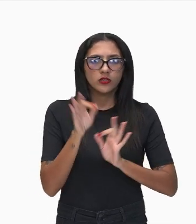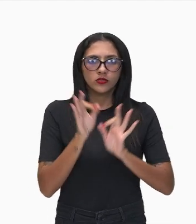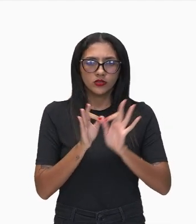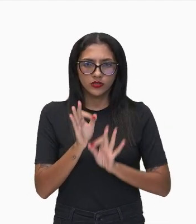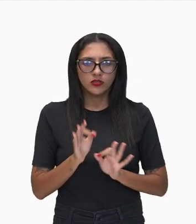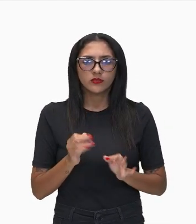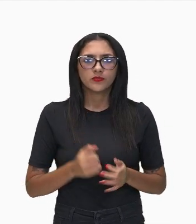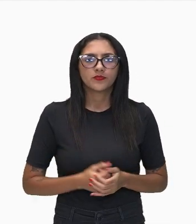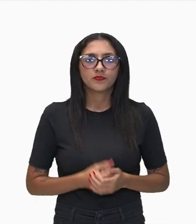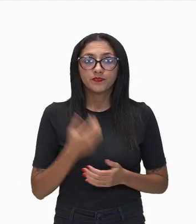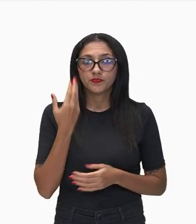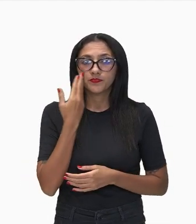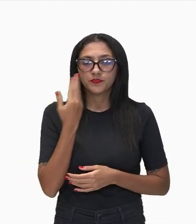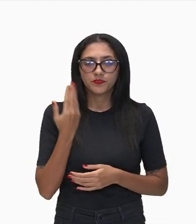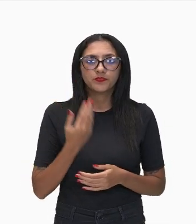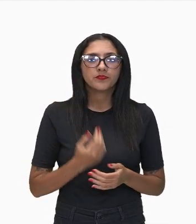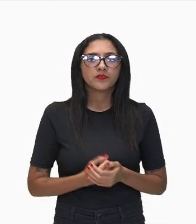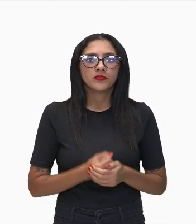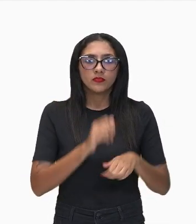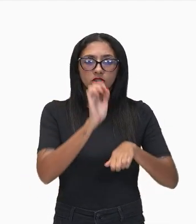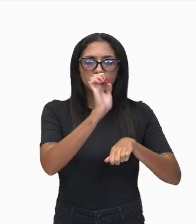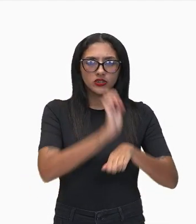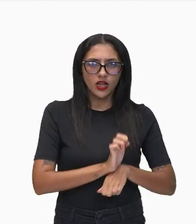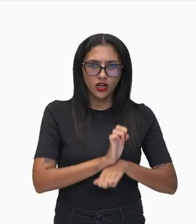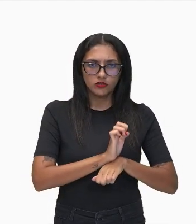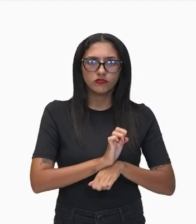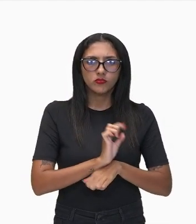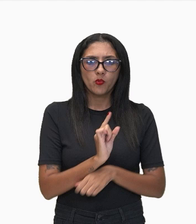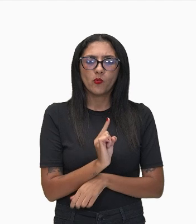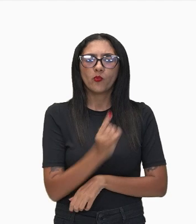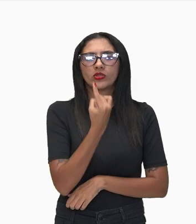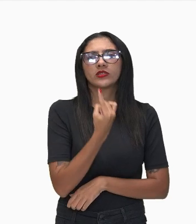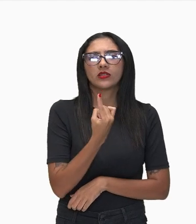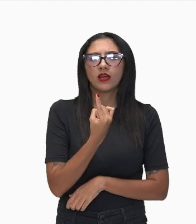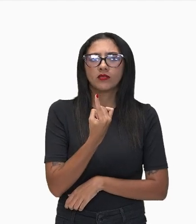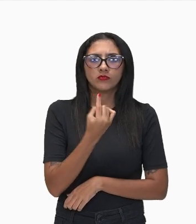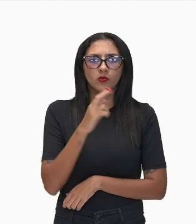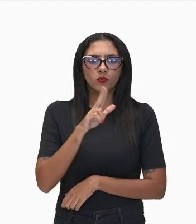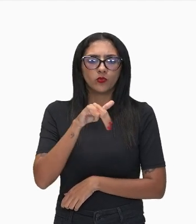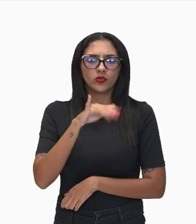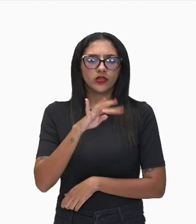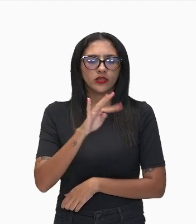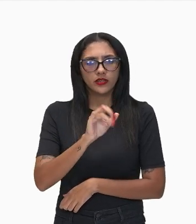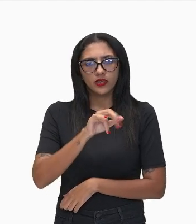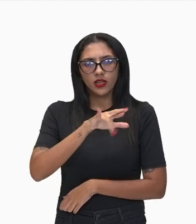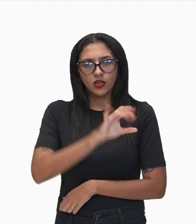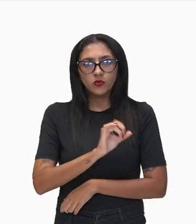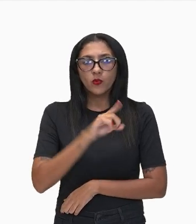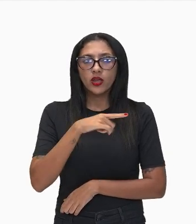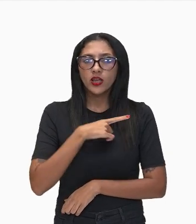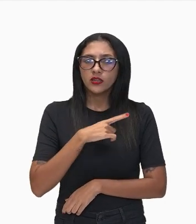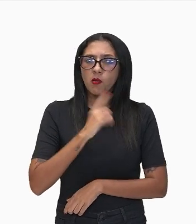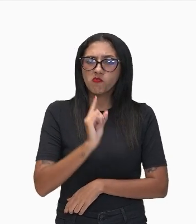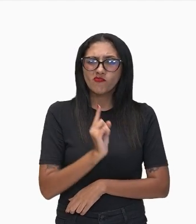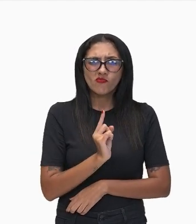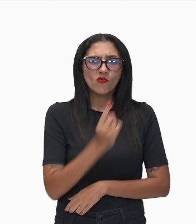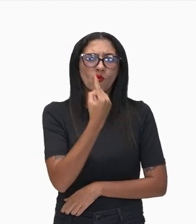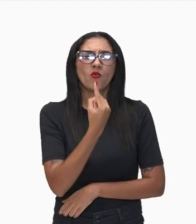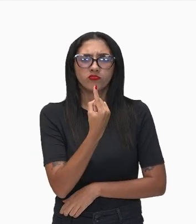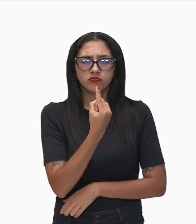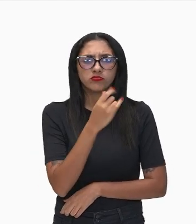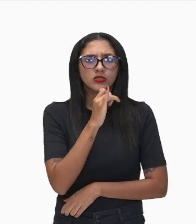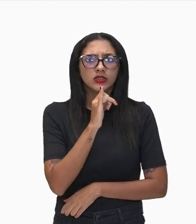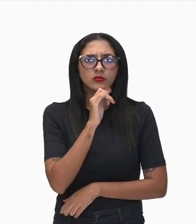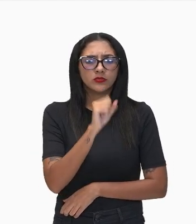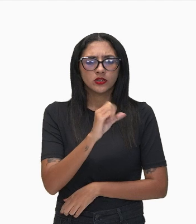Nacional. Então, nós temos estados, que são estados unitários. Então, o Estado unitário, ele é soberano, né, marcado por